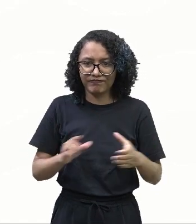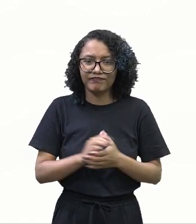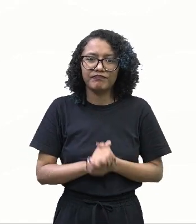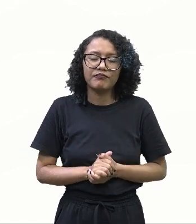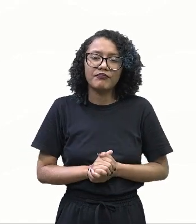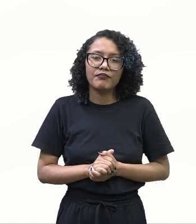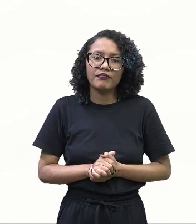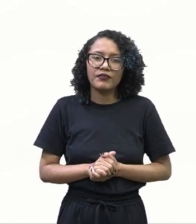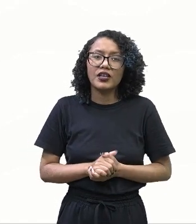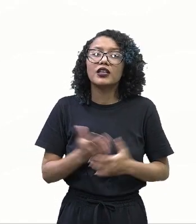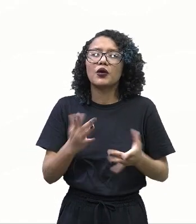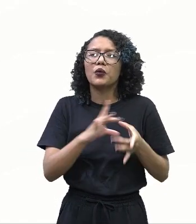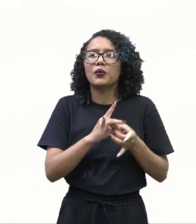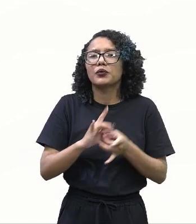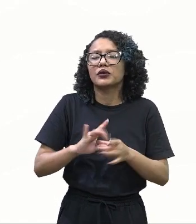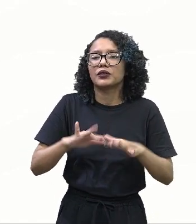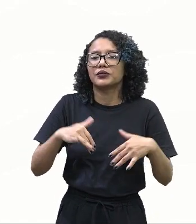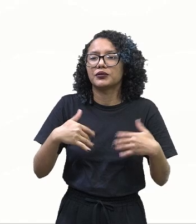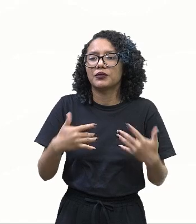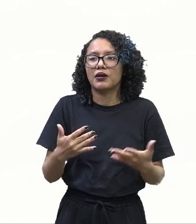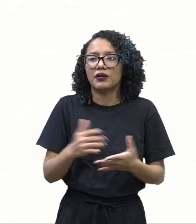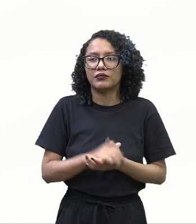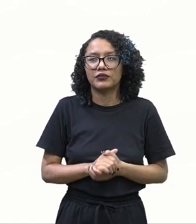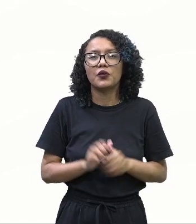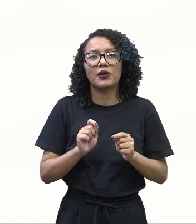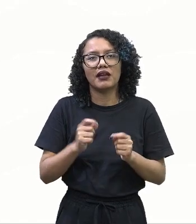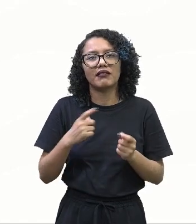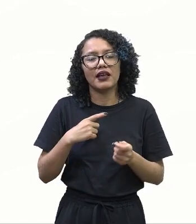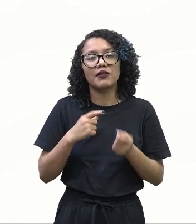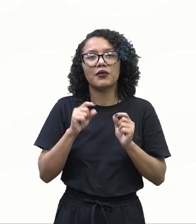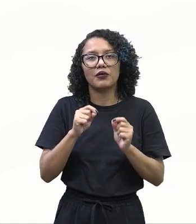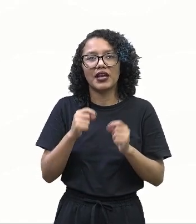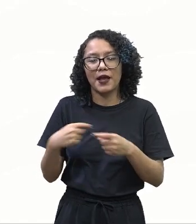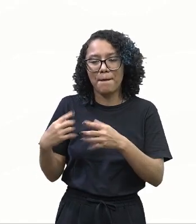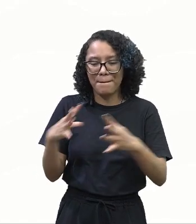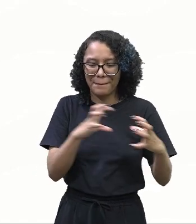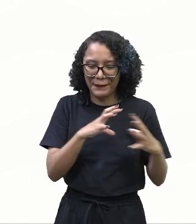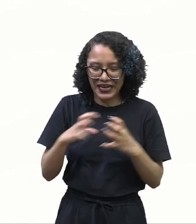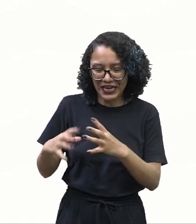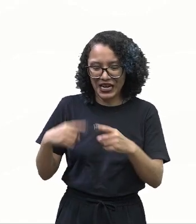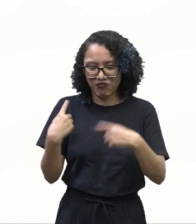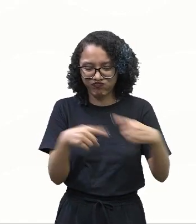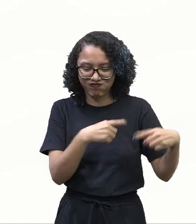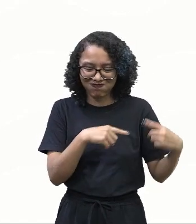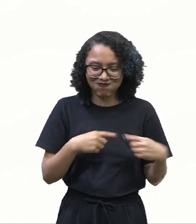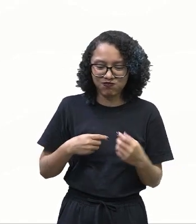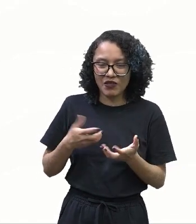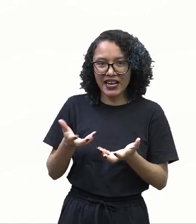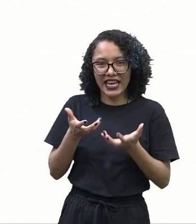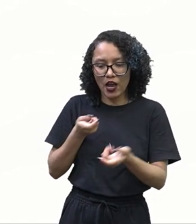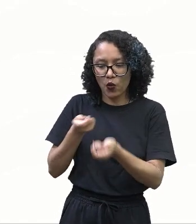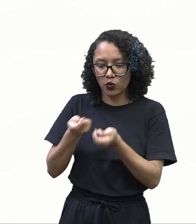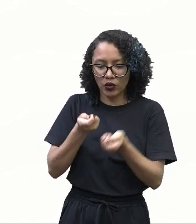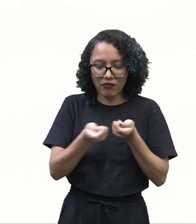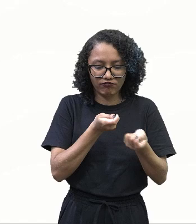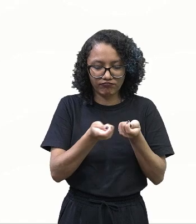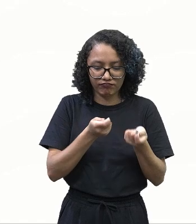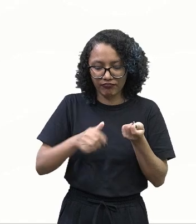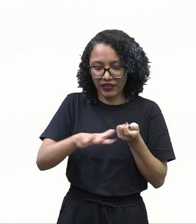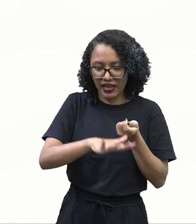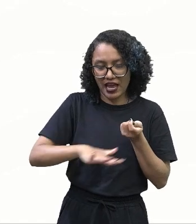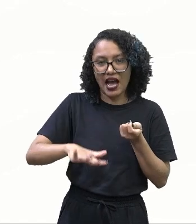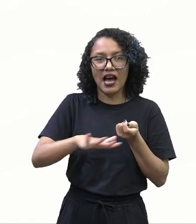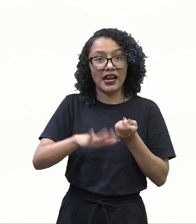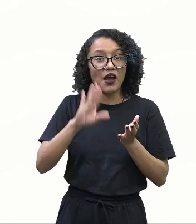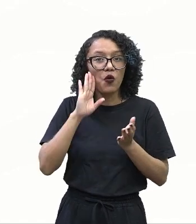fundo de contestação de terras de fronteiras entre 2 estados, certo? Então, esse vai ser o nosso pano de fundo da